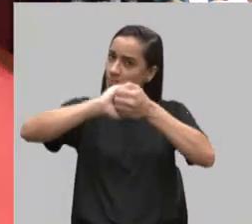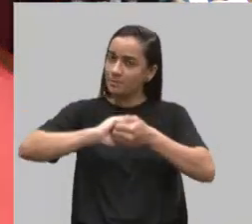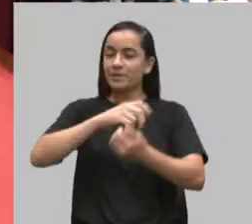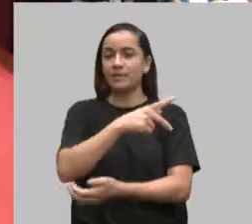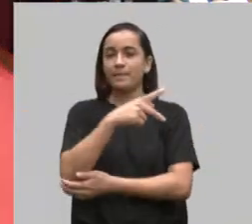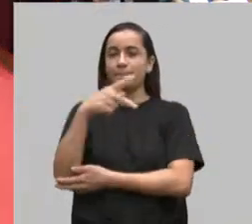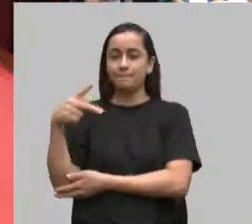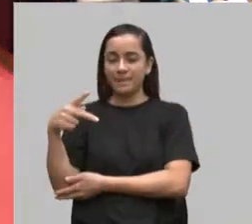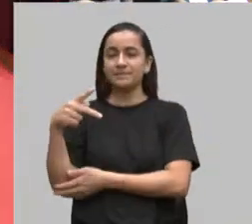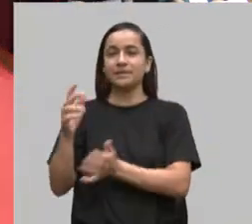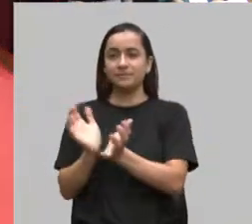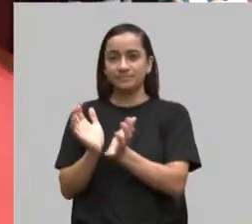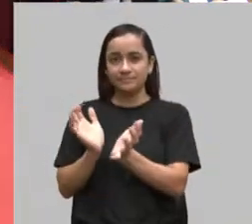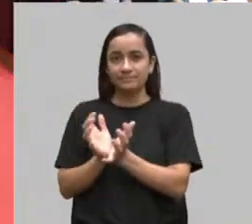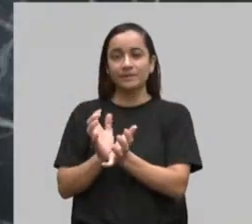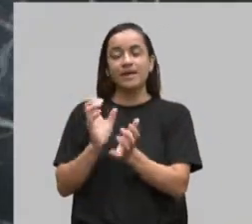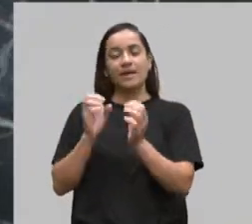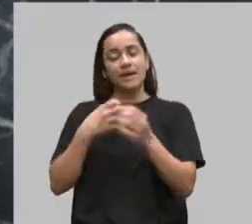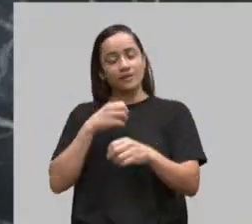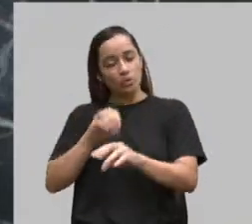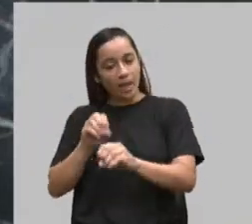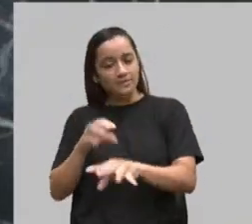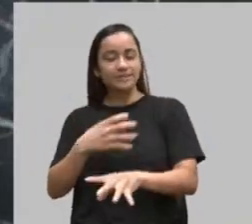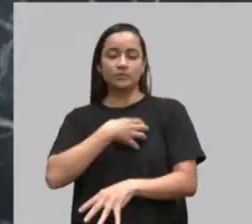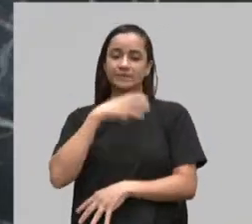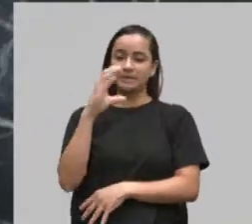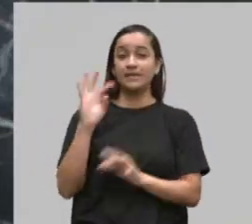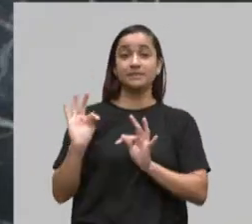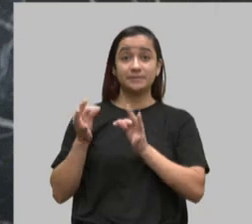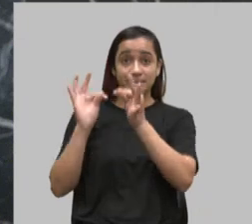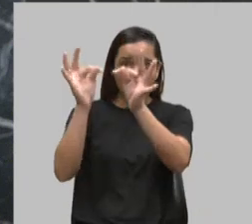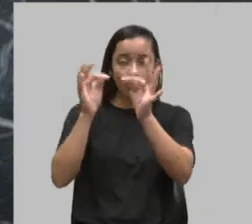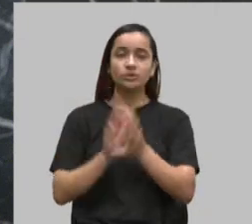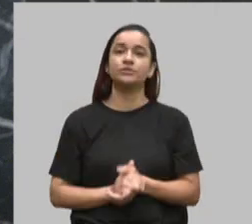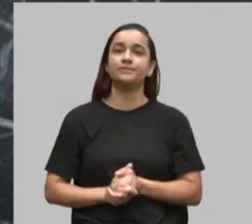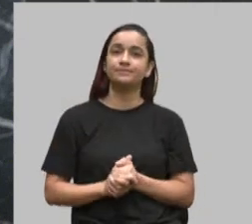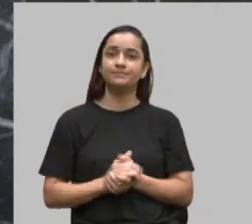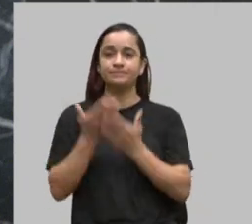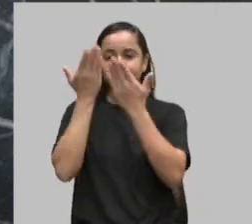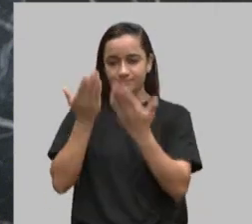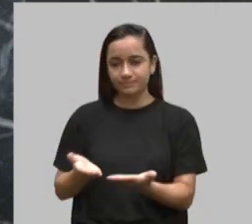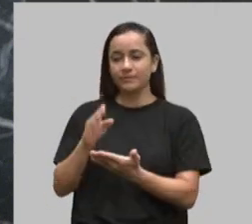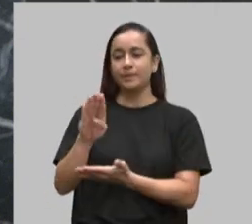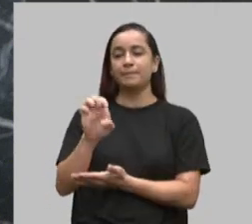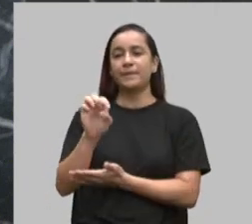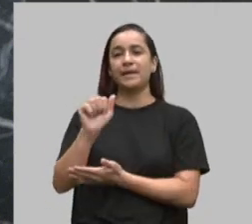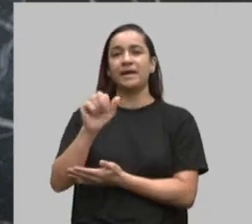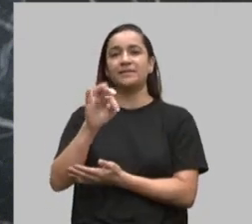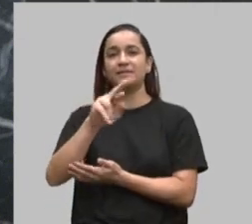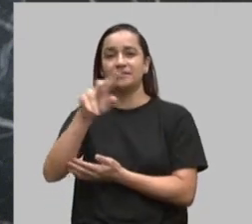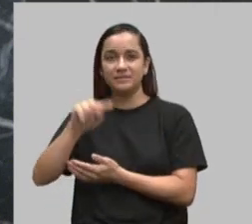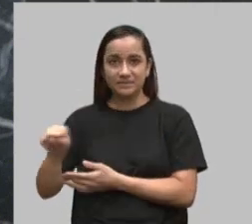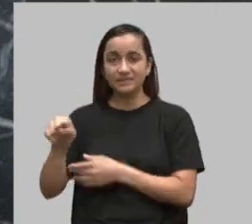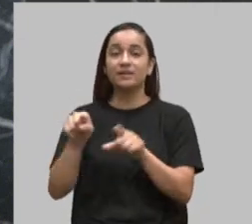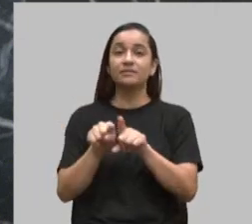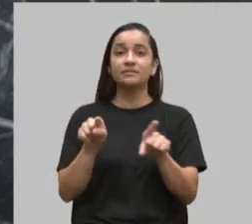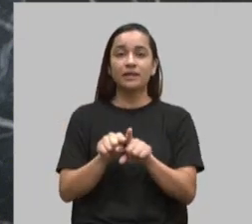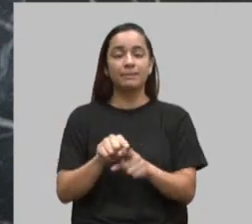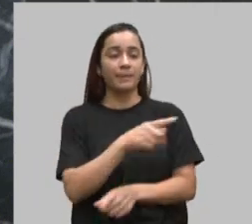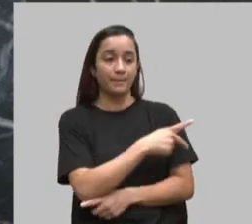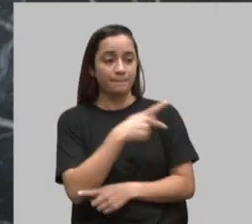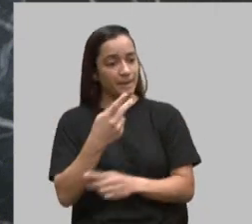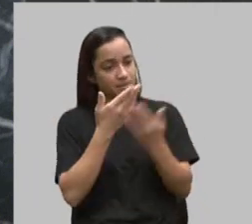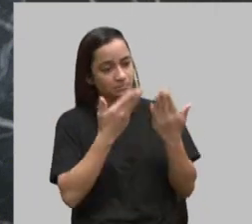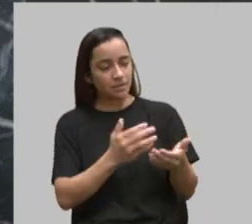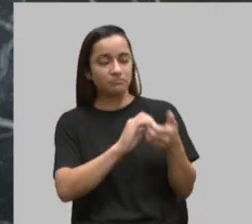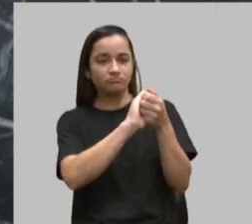de Educação Ciência e Tecnologia e a deputada da Beatrice Siqueira representando o presidente tadeuzinho em nome de quem Estenda